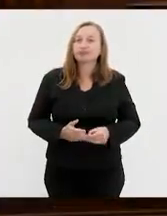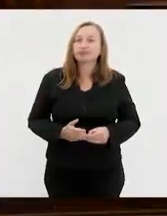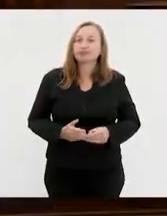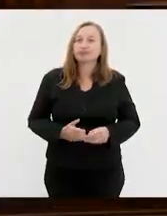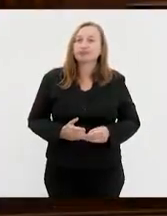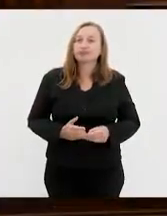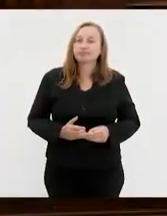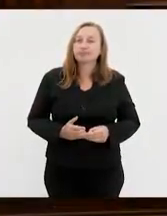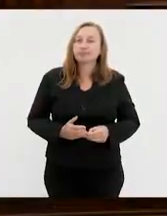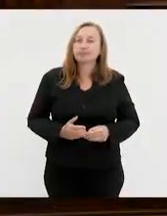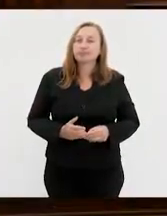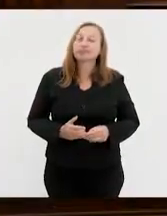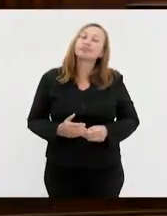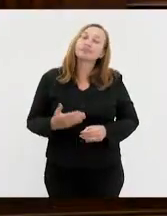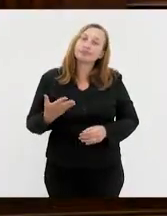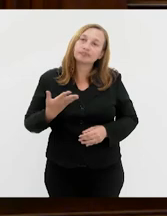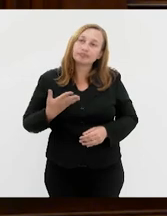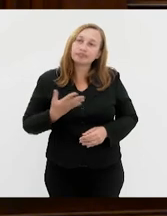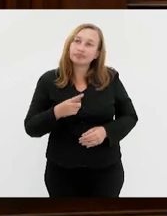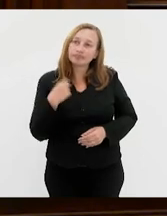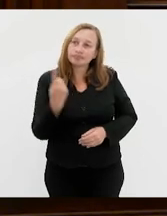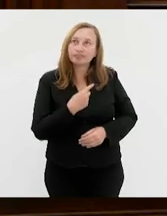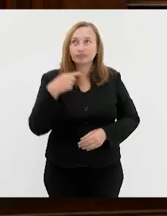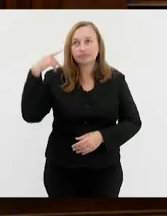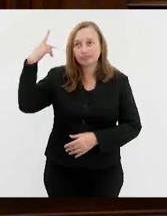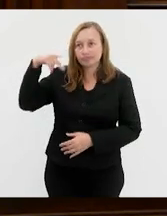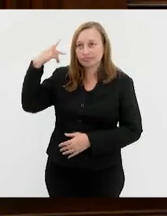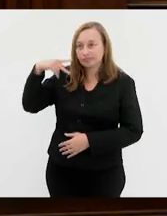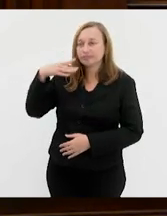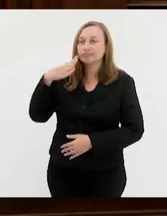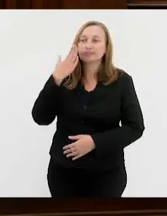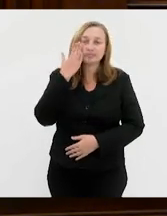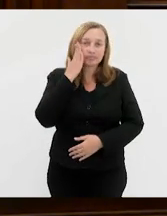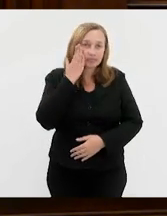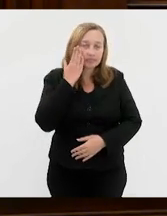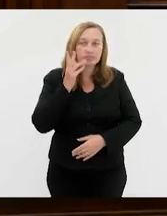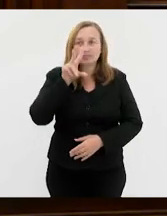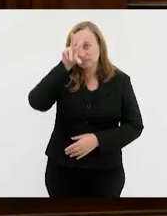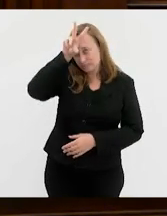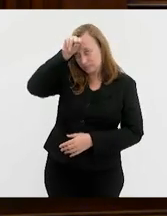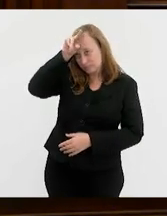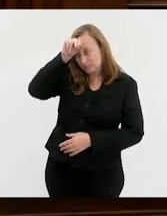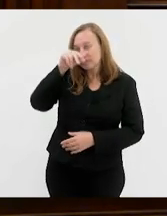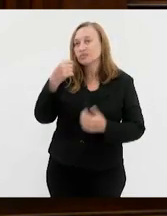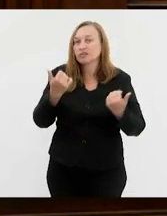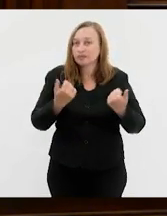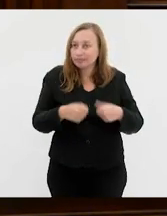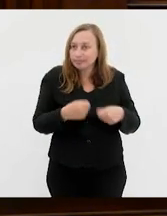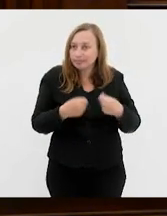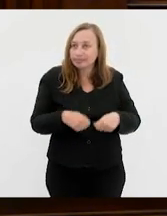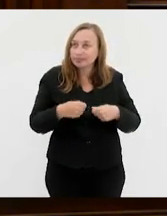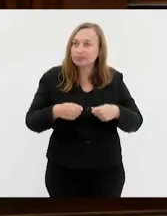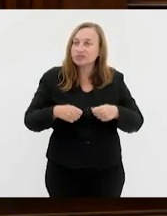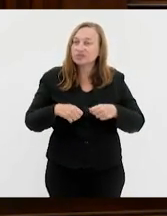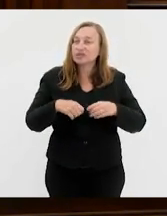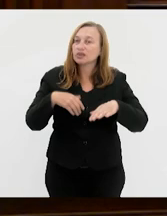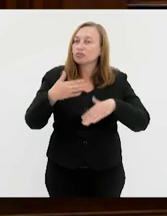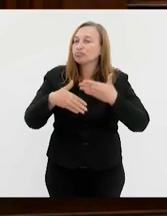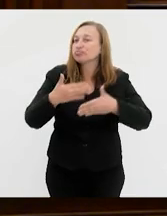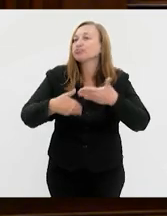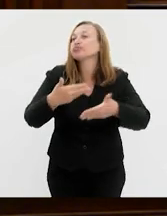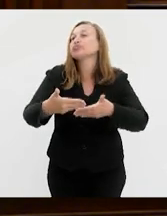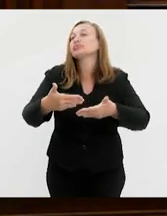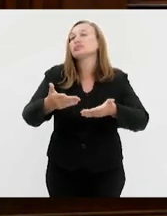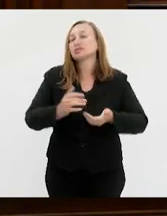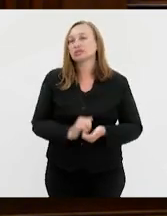Aos nossos amigos vereadores, que entendem que Mesquita precisa prosperar,